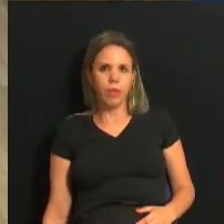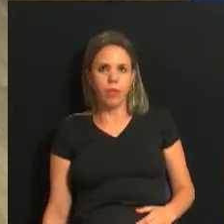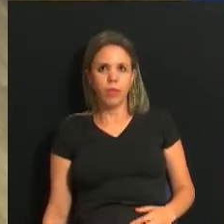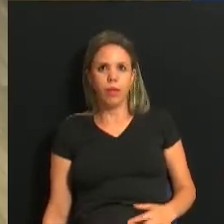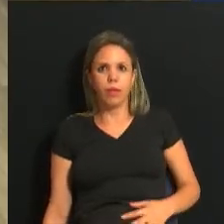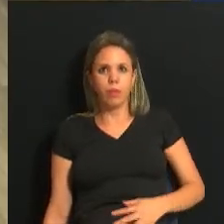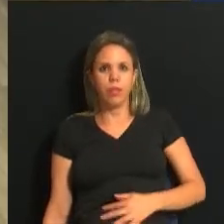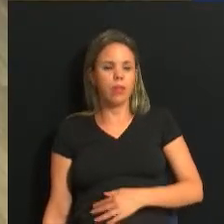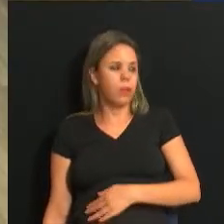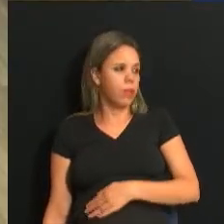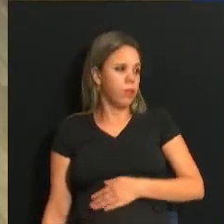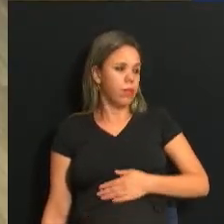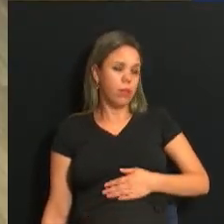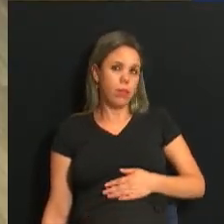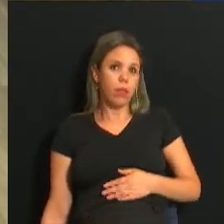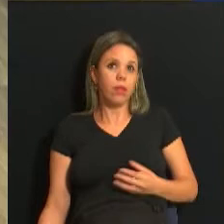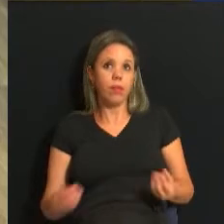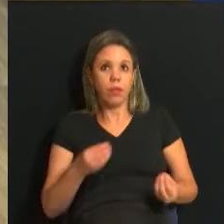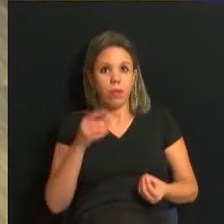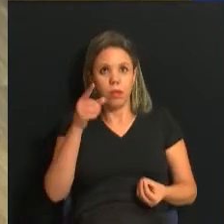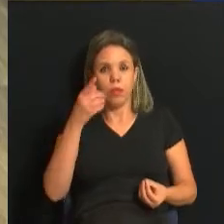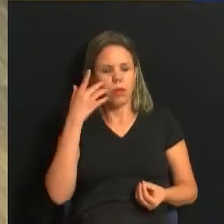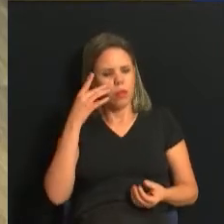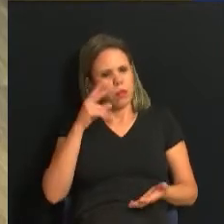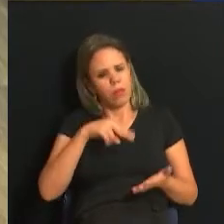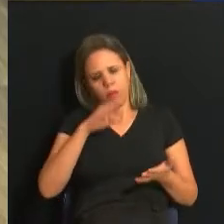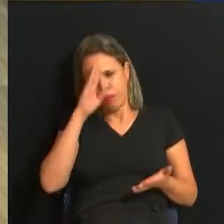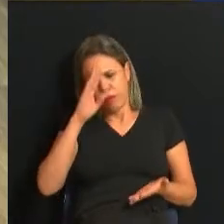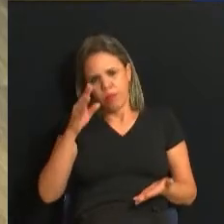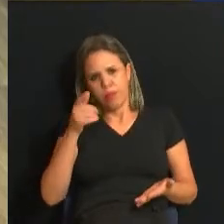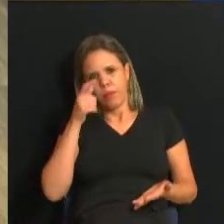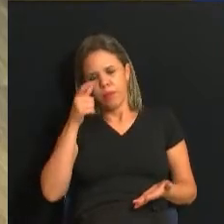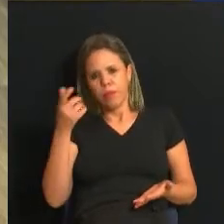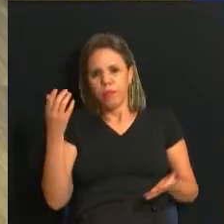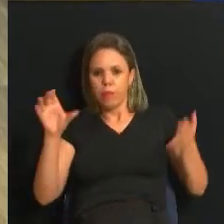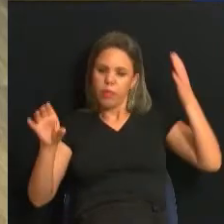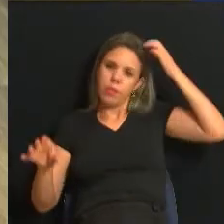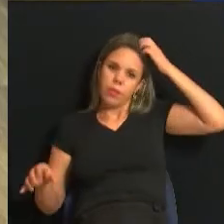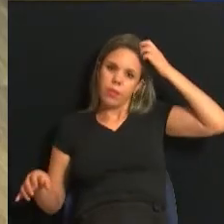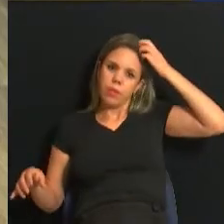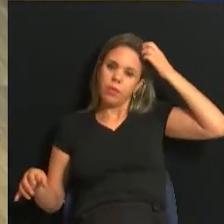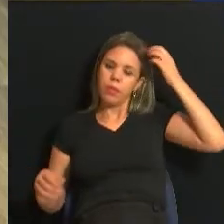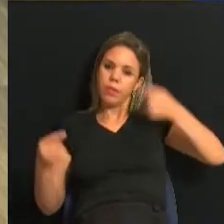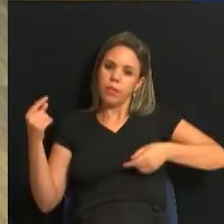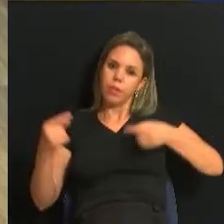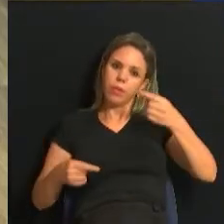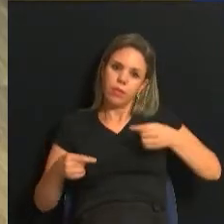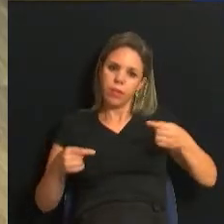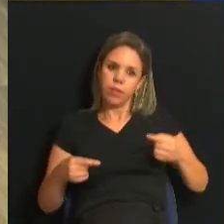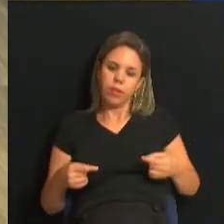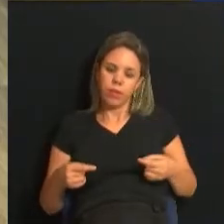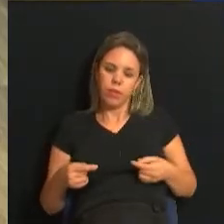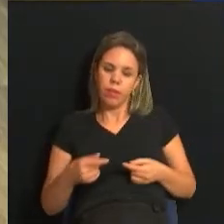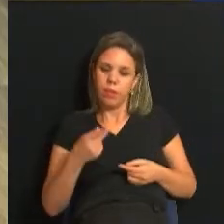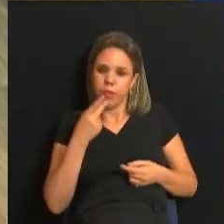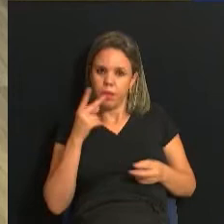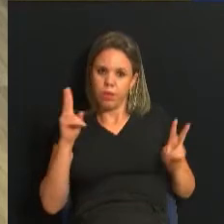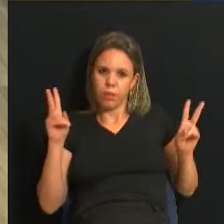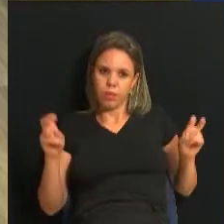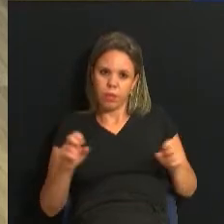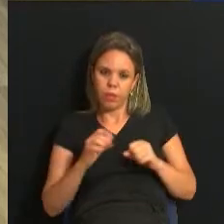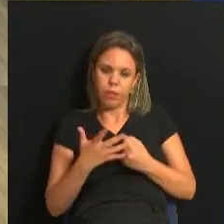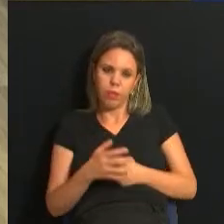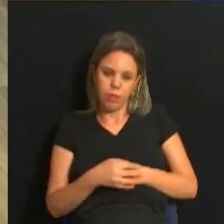você leu, principalmente nas redes sociais, aquela discussão sobre, já que a gente está no assunto de